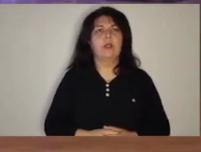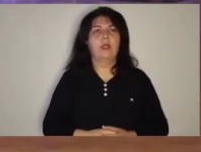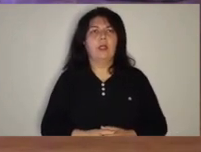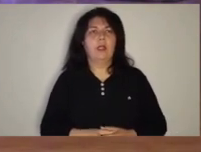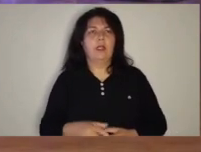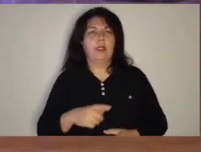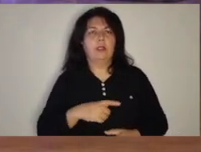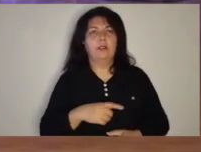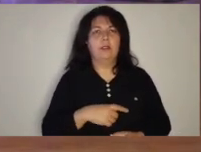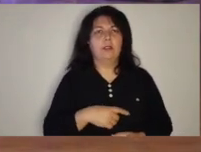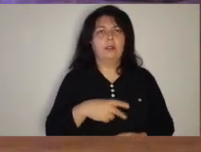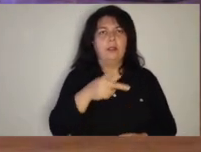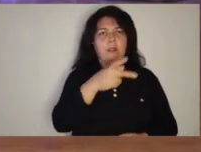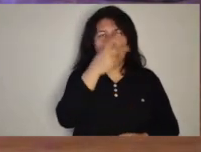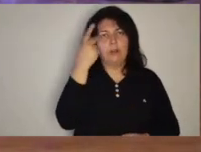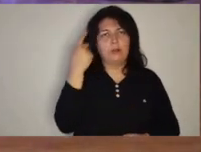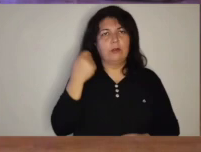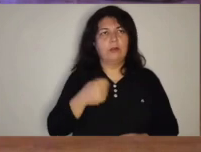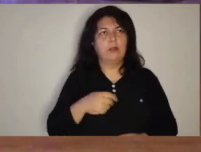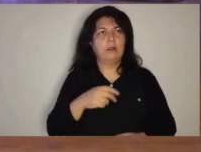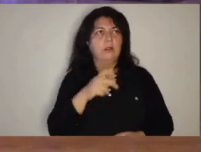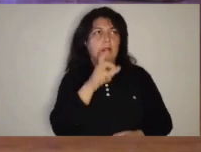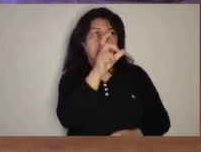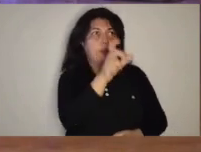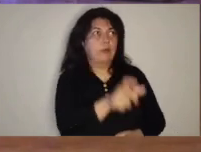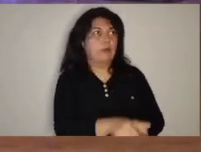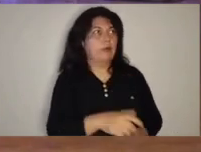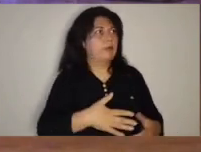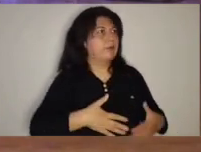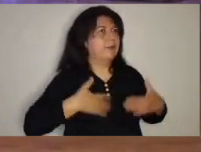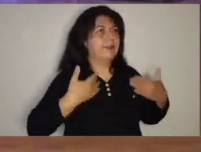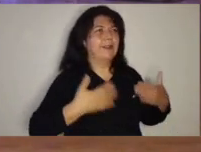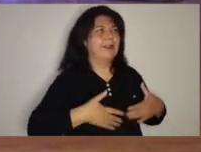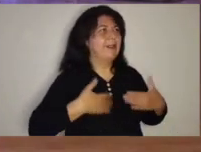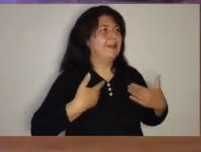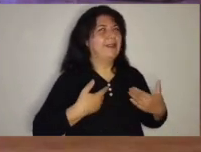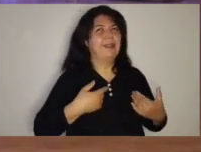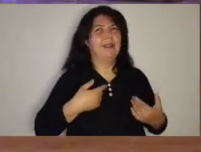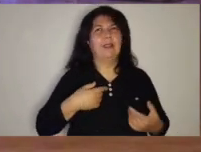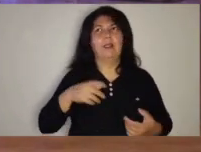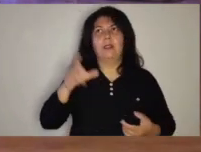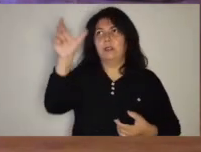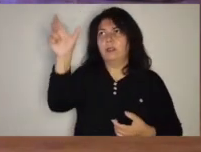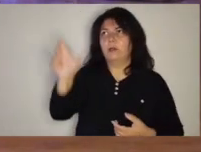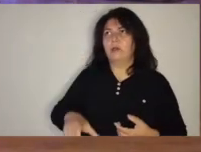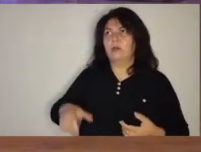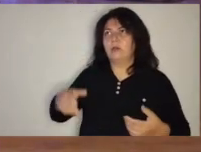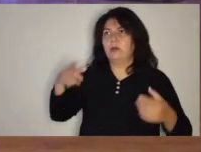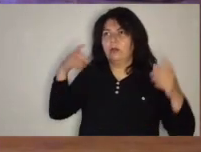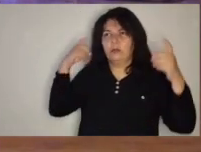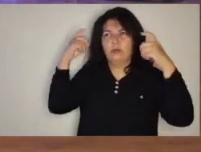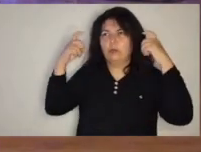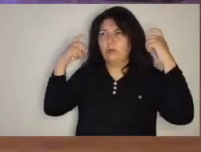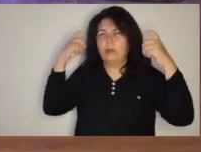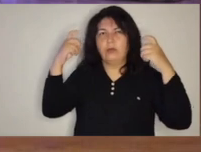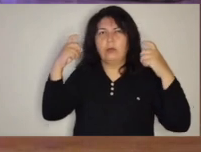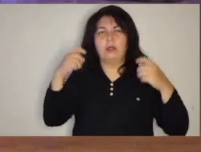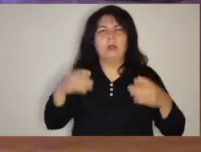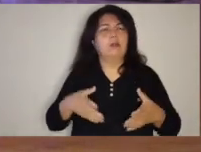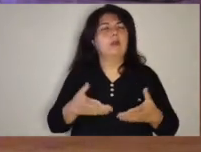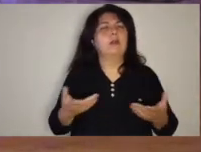vida extraordinária, porque a diferença é quem está no controle das coisas, que é Deus. E aí, irmãos,